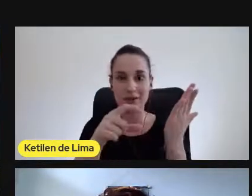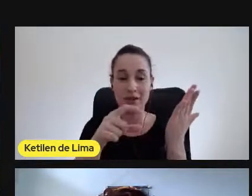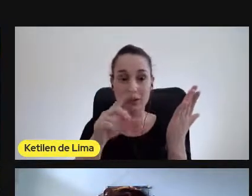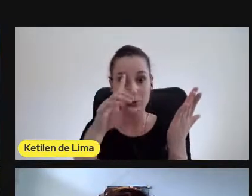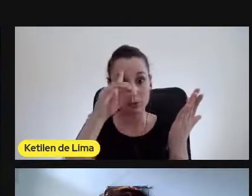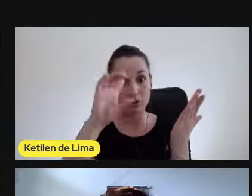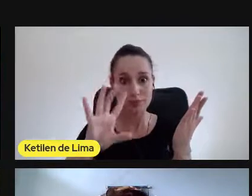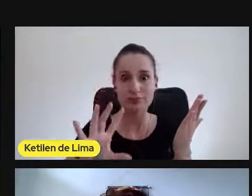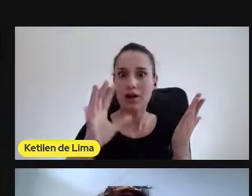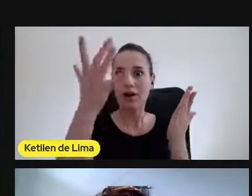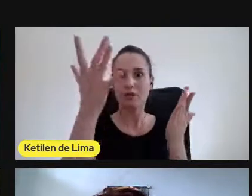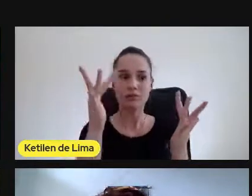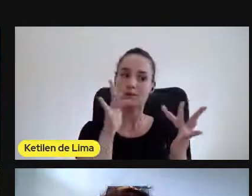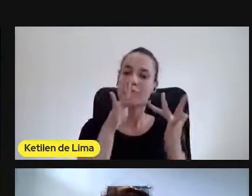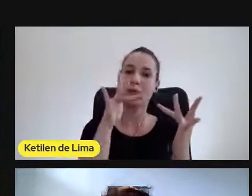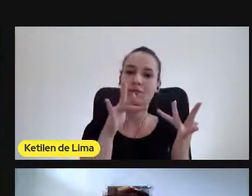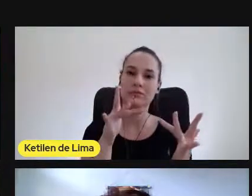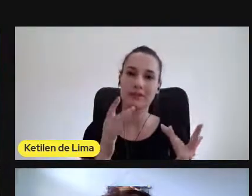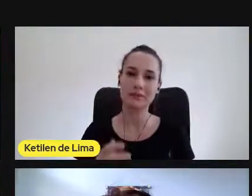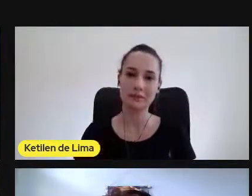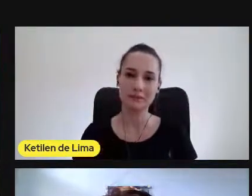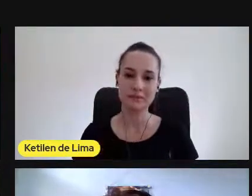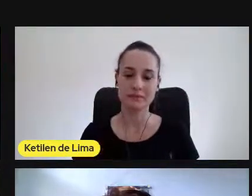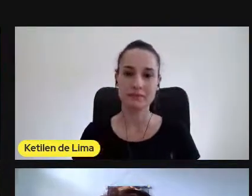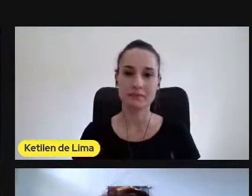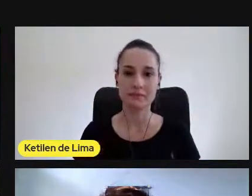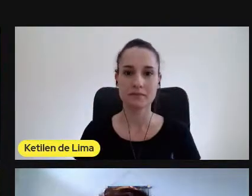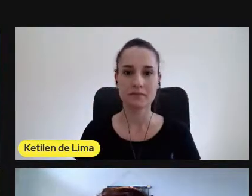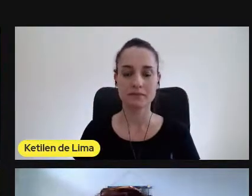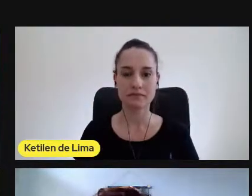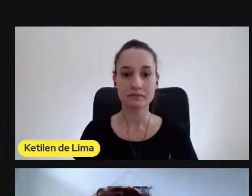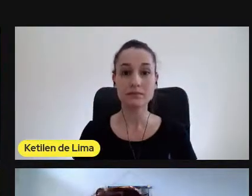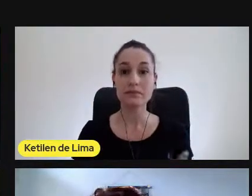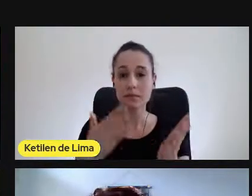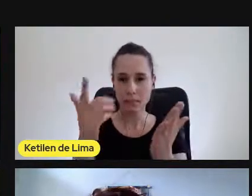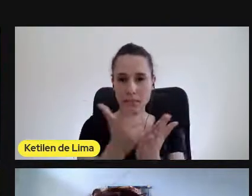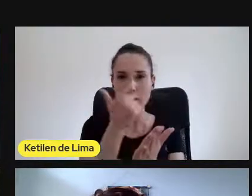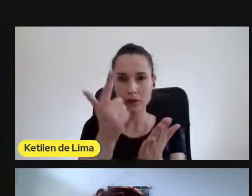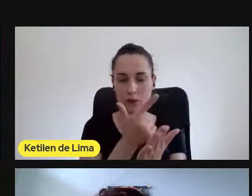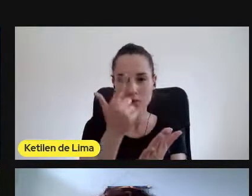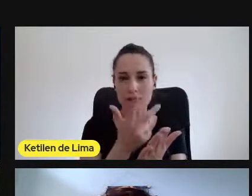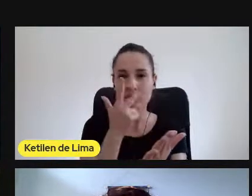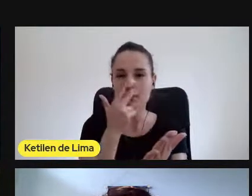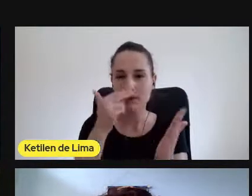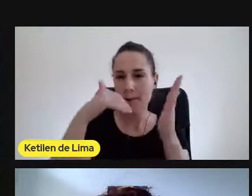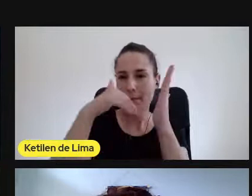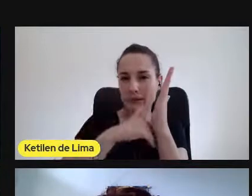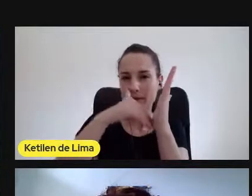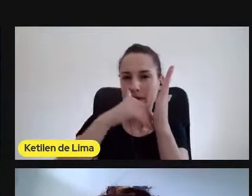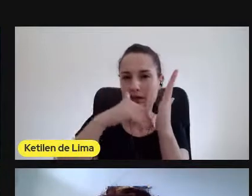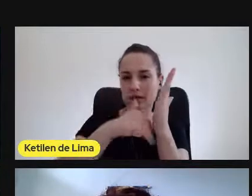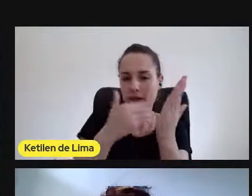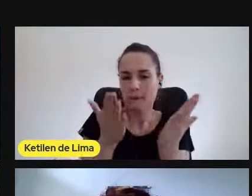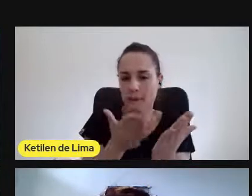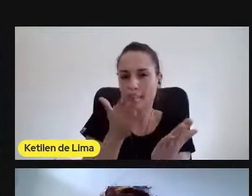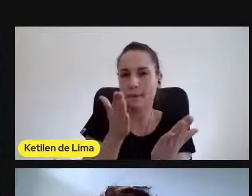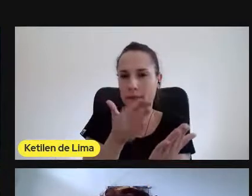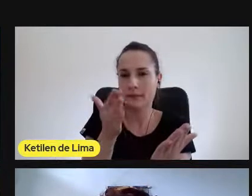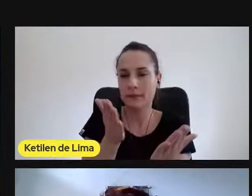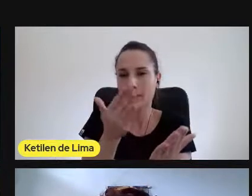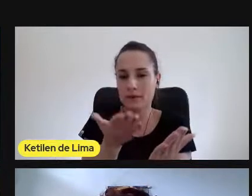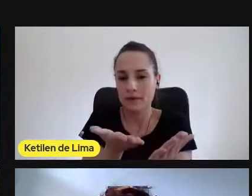do que ele faz essa devoção ao mistério, e ele, por ele estar no final, eu não acredito que seja